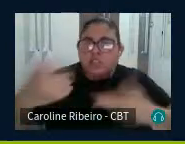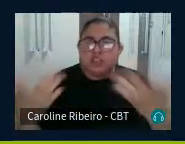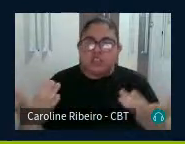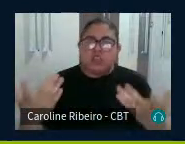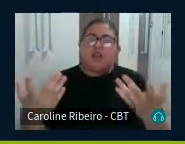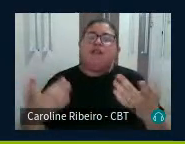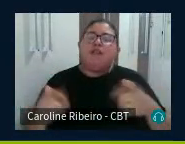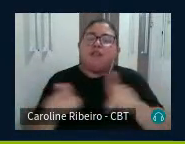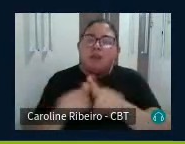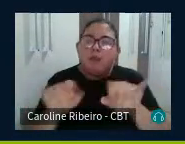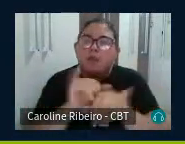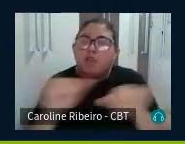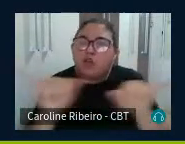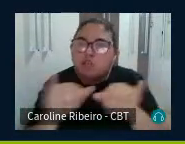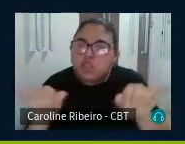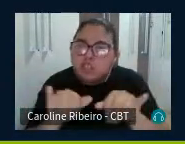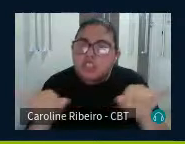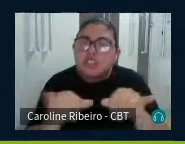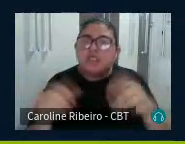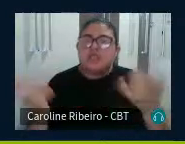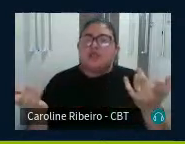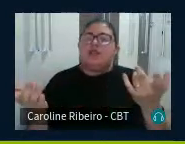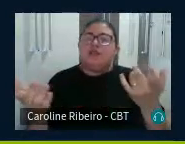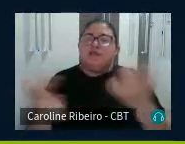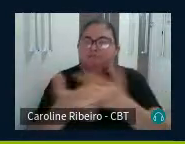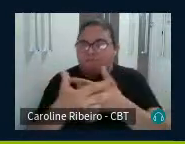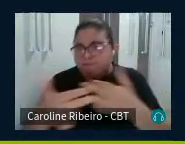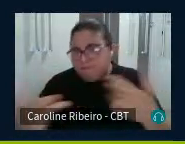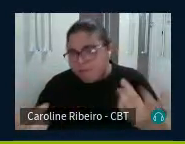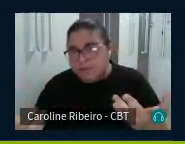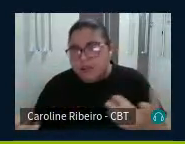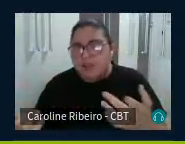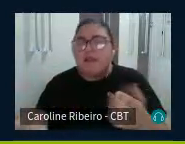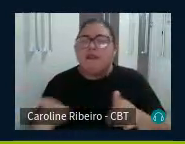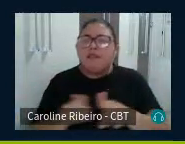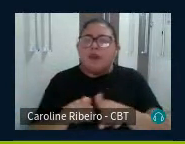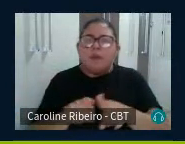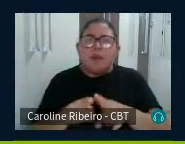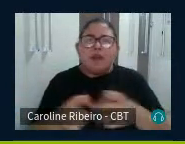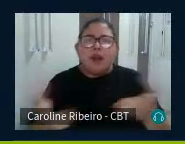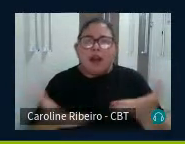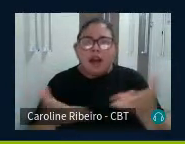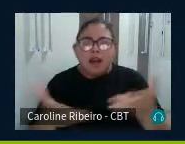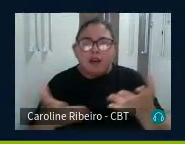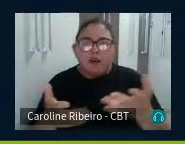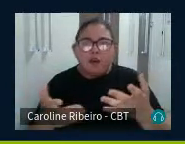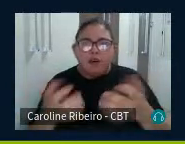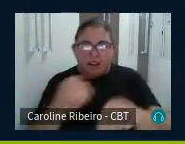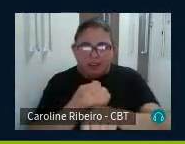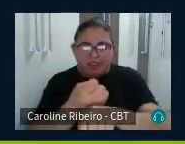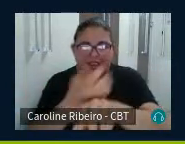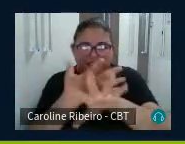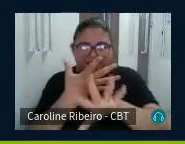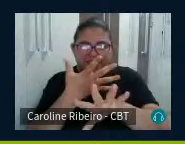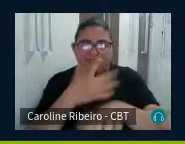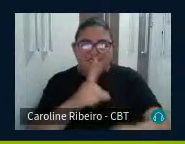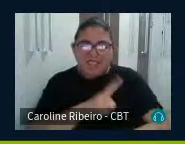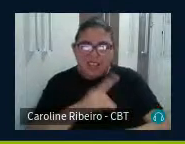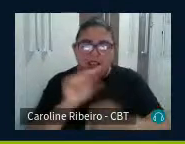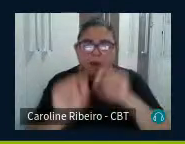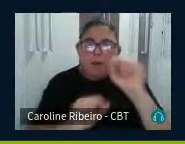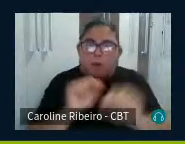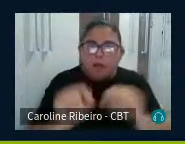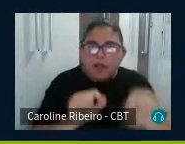algumas notícias, né? Também tem agora, né, devido à pandemia, o intérprete ele está